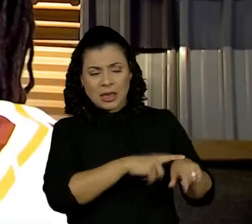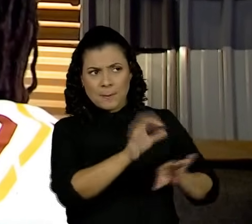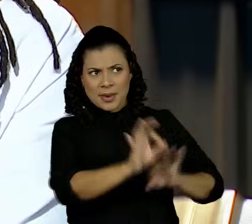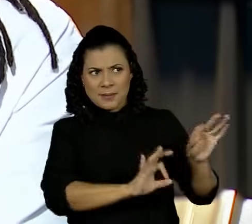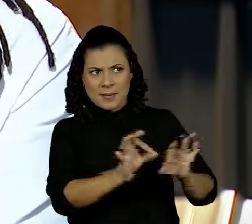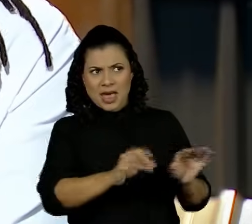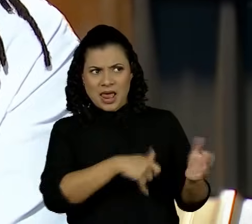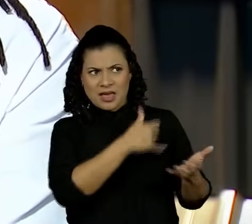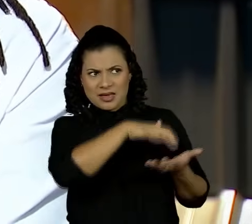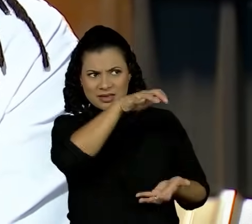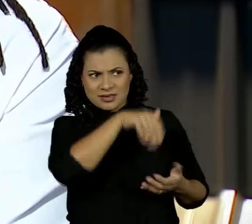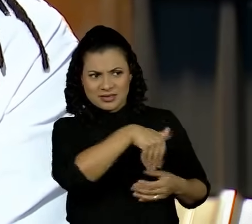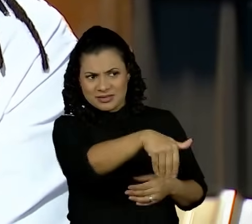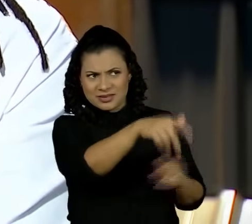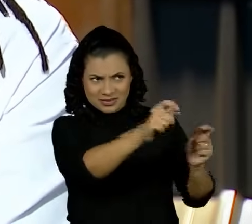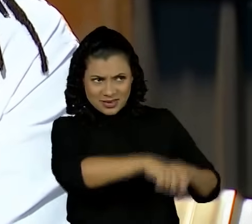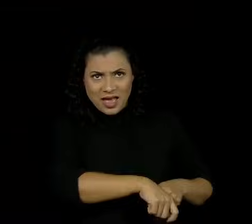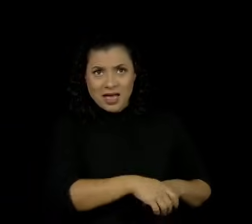preparar? Alonga.